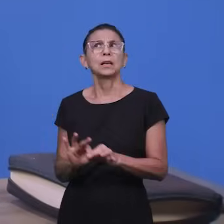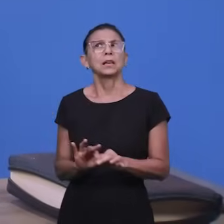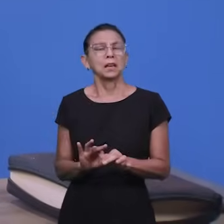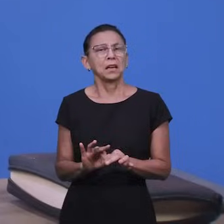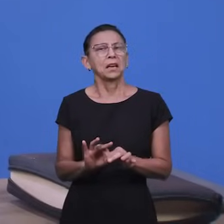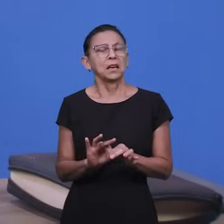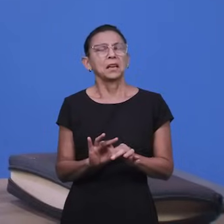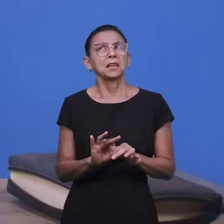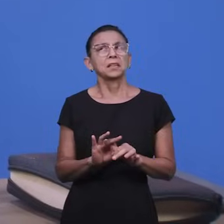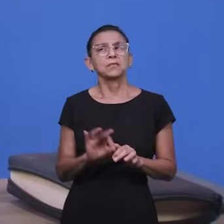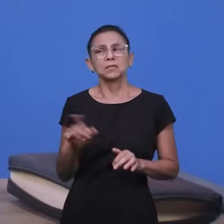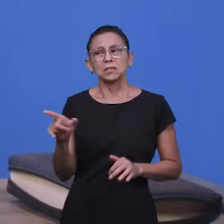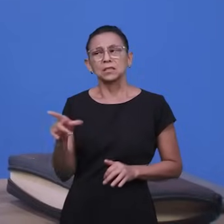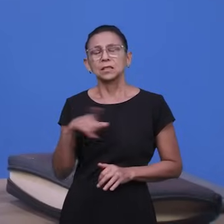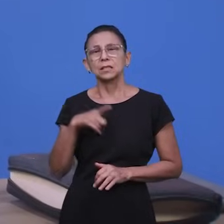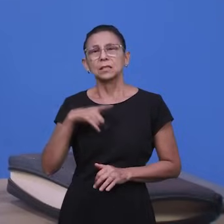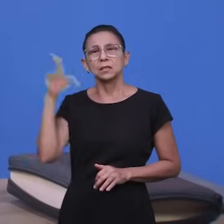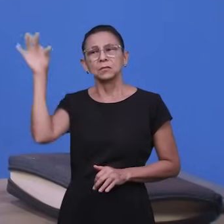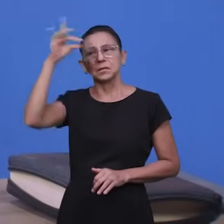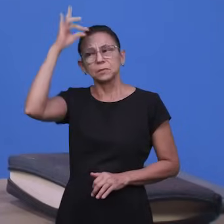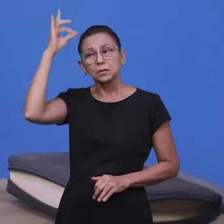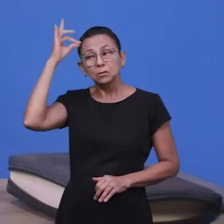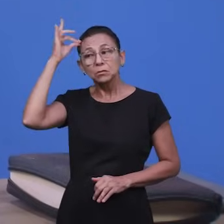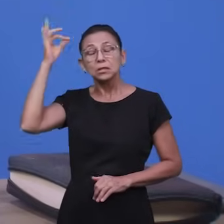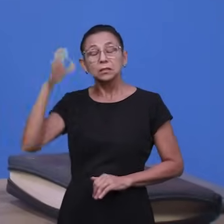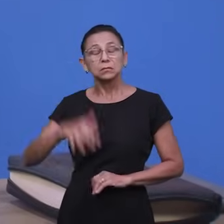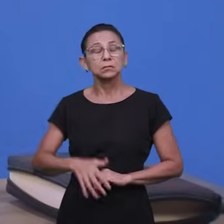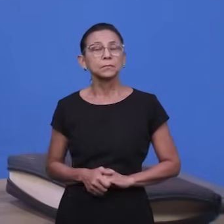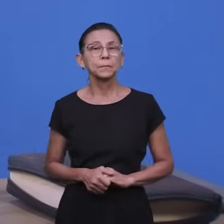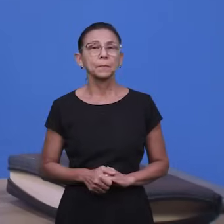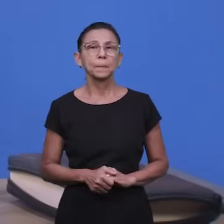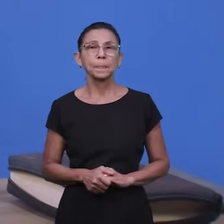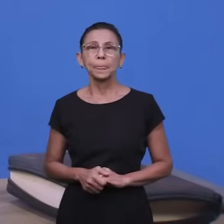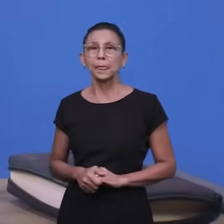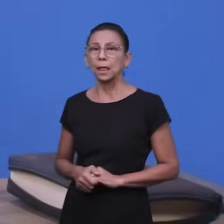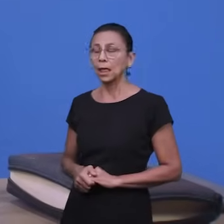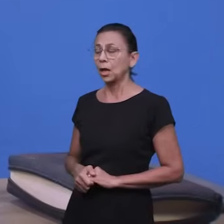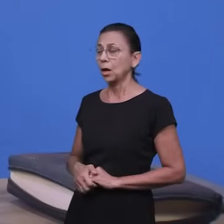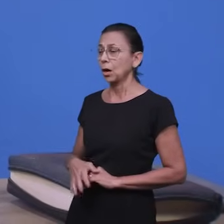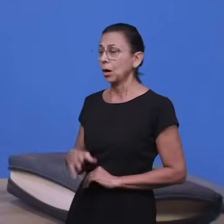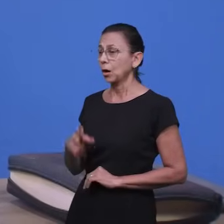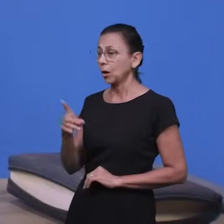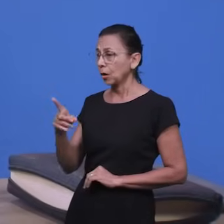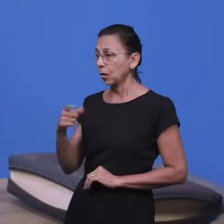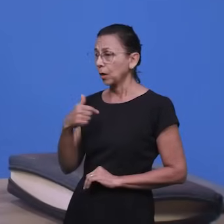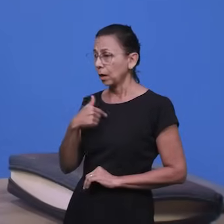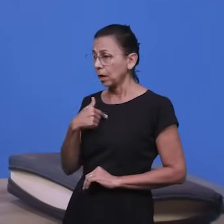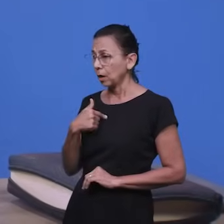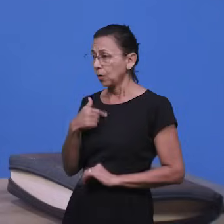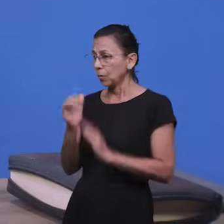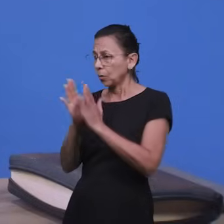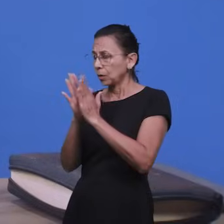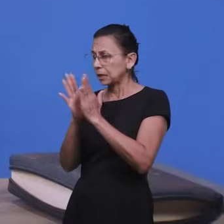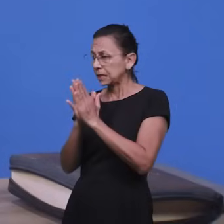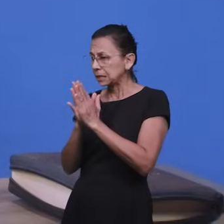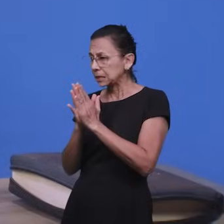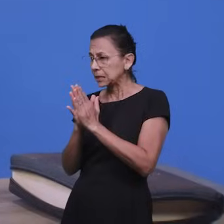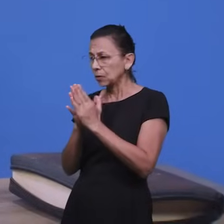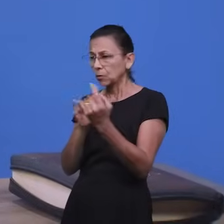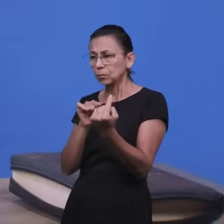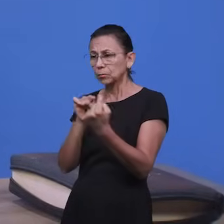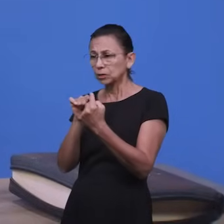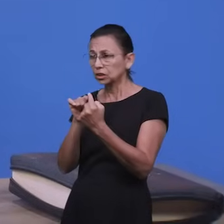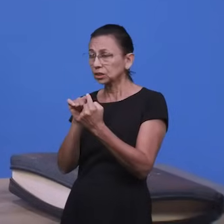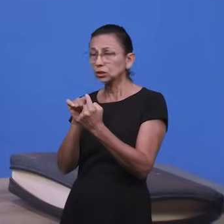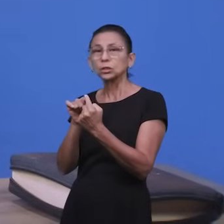objetiva, e Deus me curou. Eu coloquei para fora o que estava dentro de mim, porque Deus tirou, e eu hoje